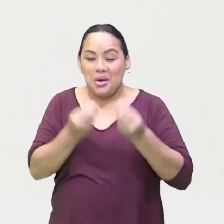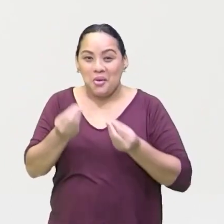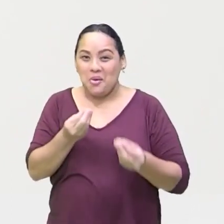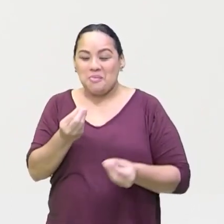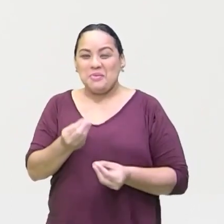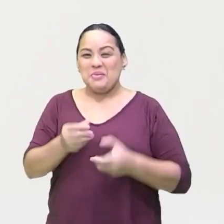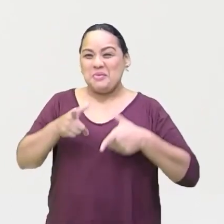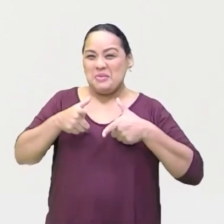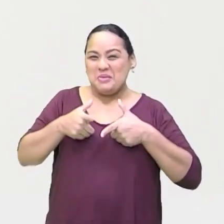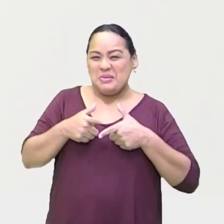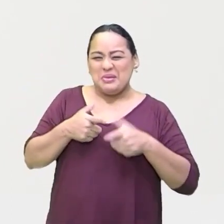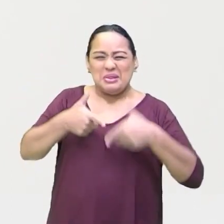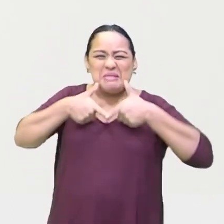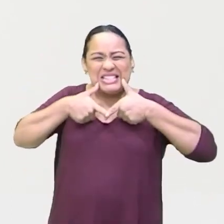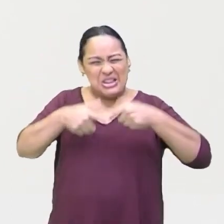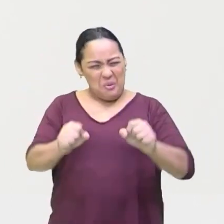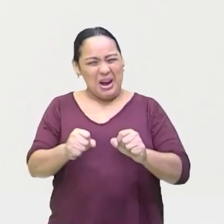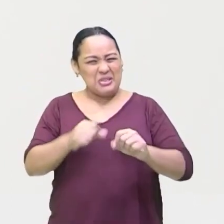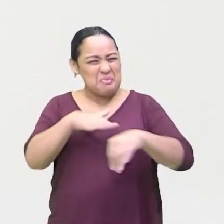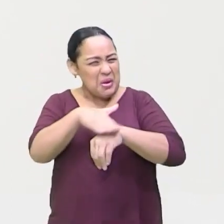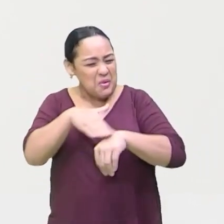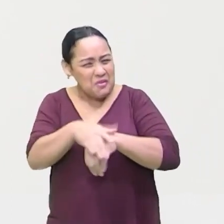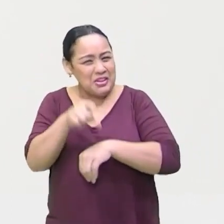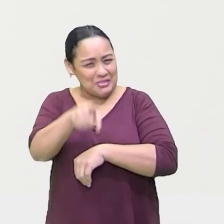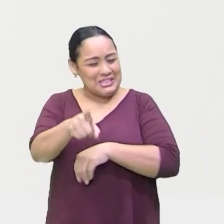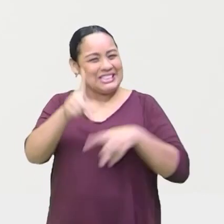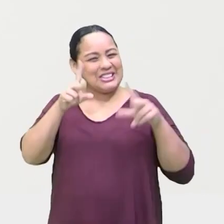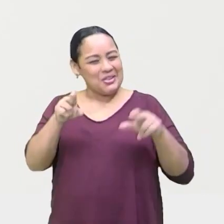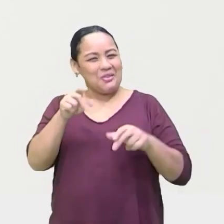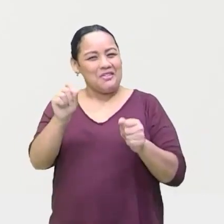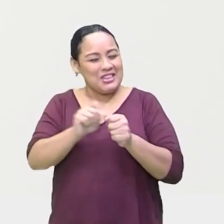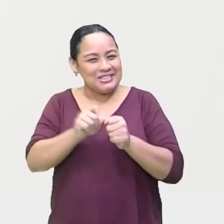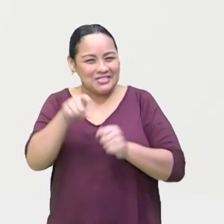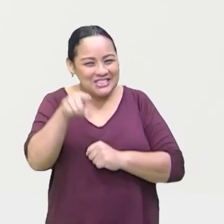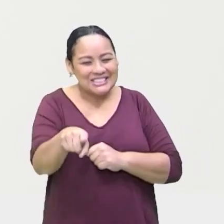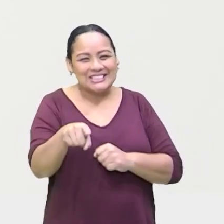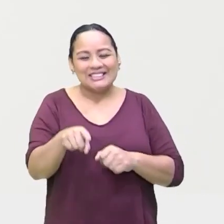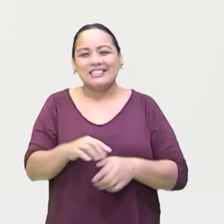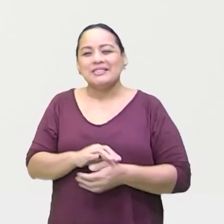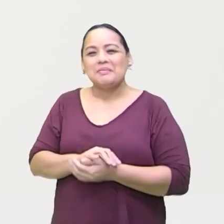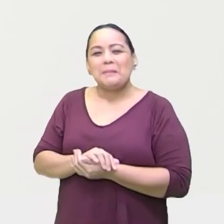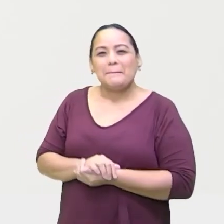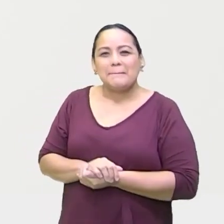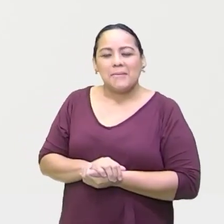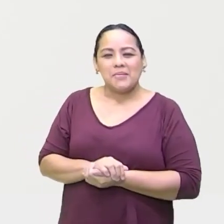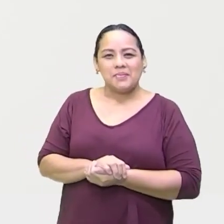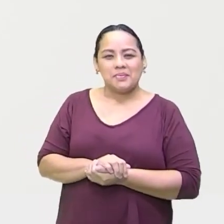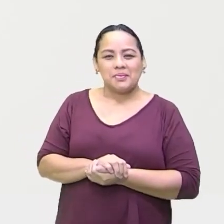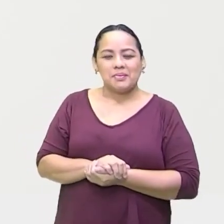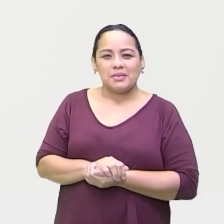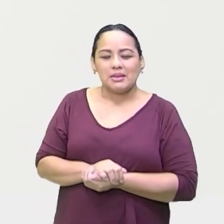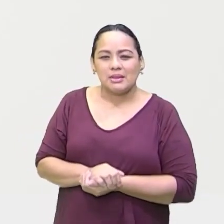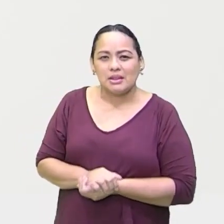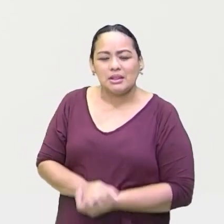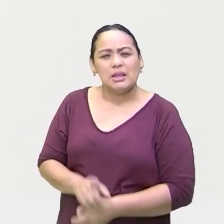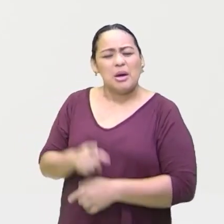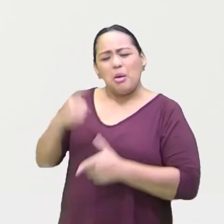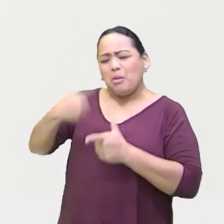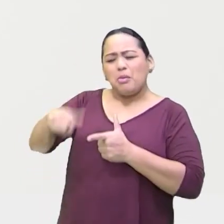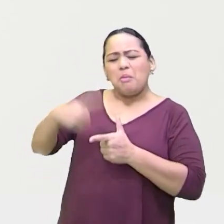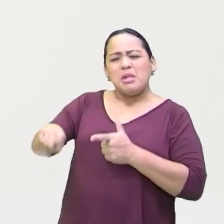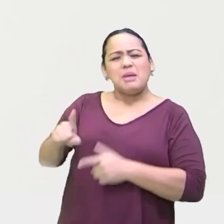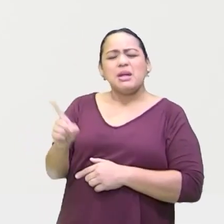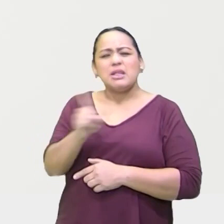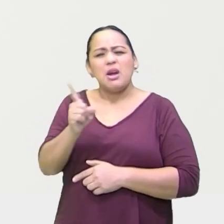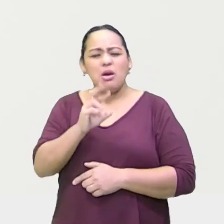que vocês utilizam muito. Isso é muito interessante. Vamos avançar aqui, olha só. Isso não é problema,